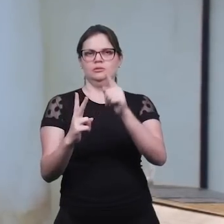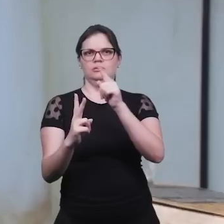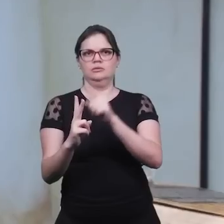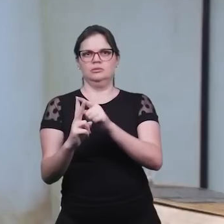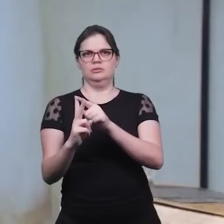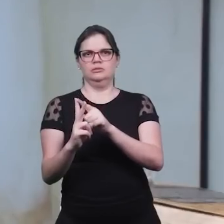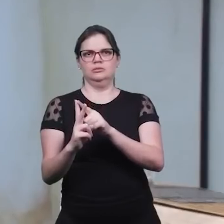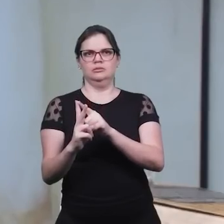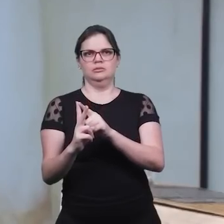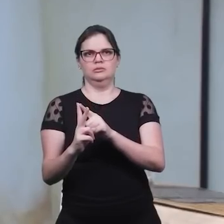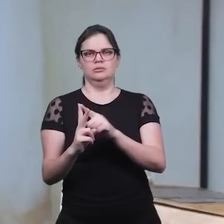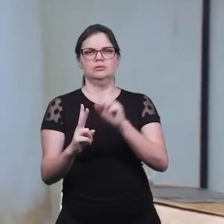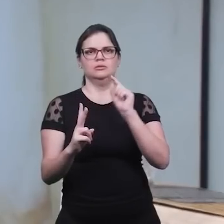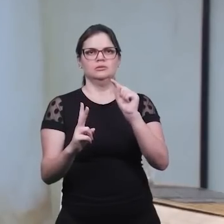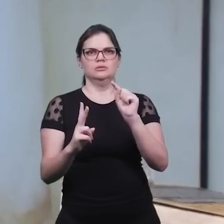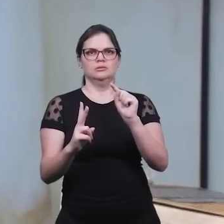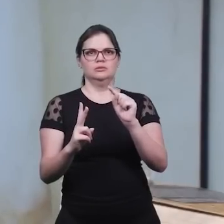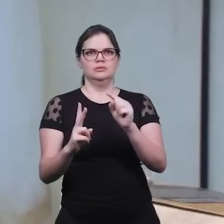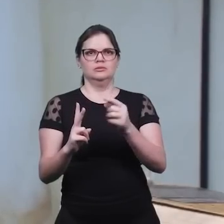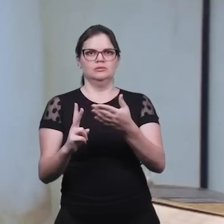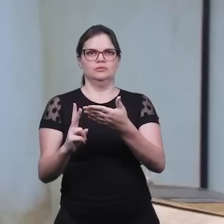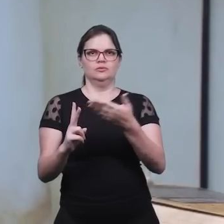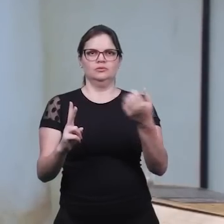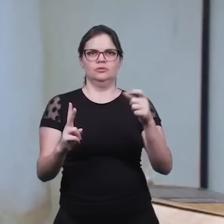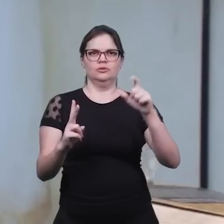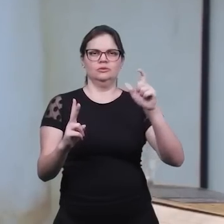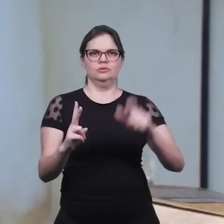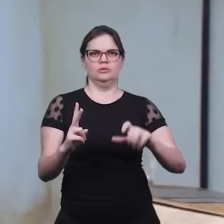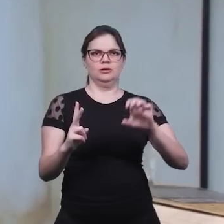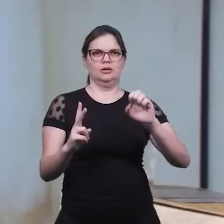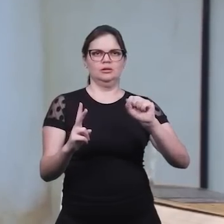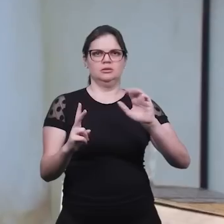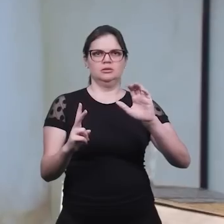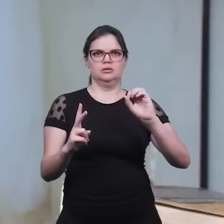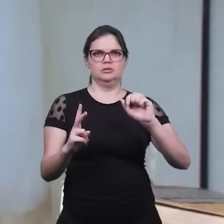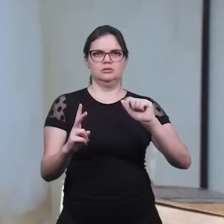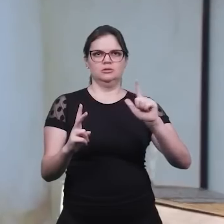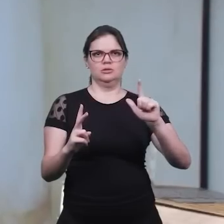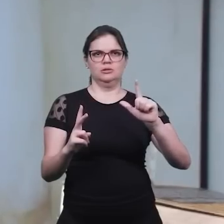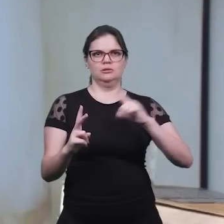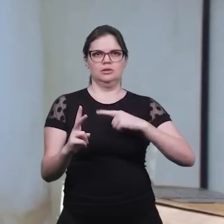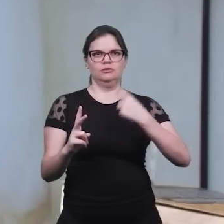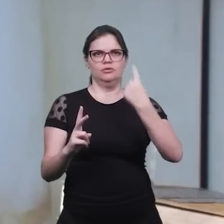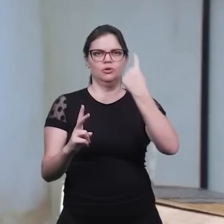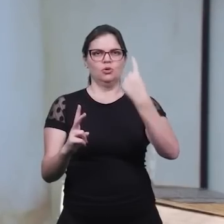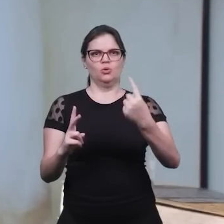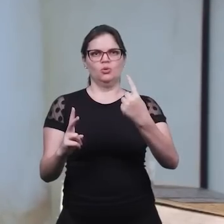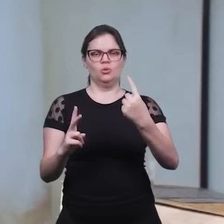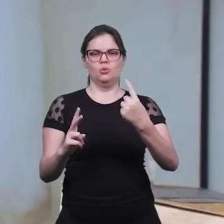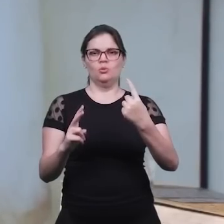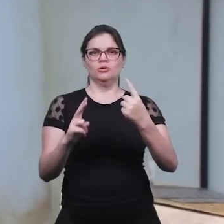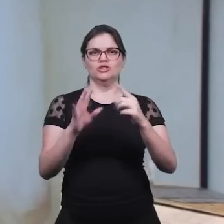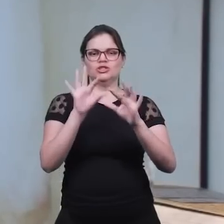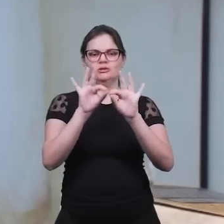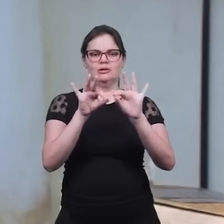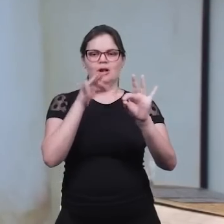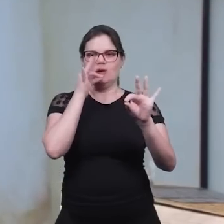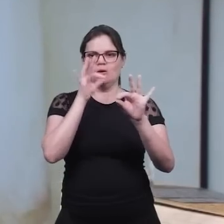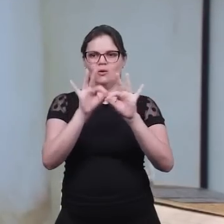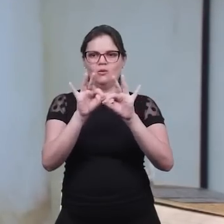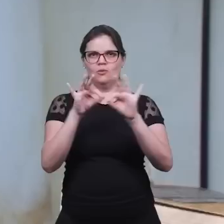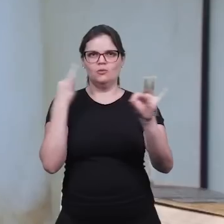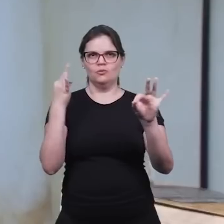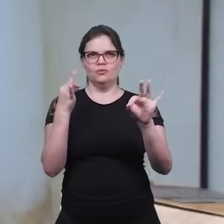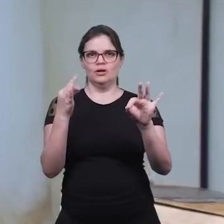homens sobre uma verga com também romãs e figo. Olha só, depois vieram até o vale de